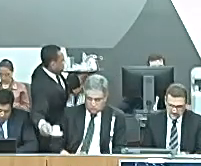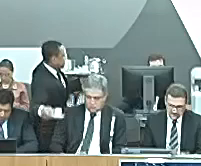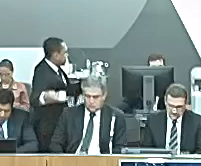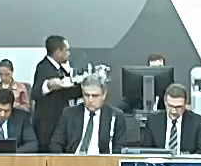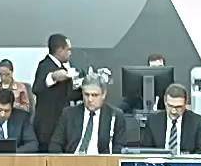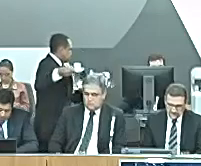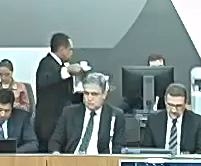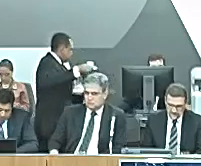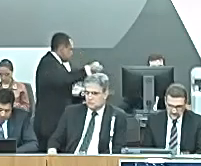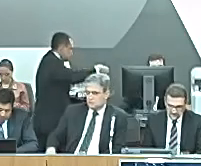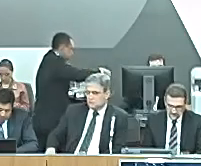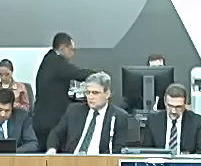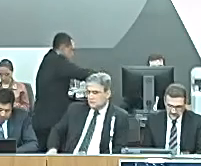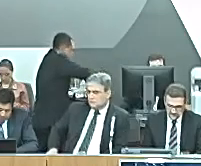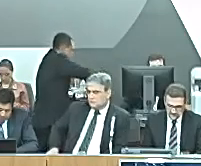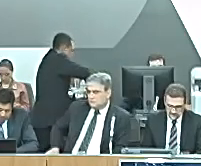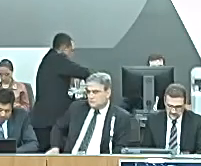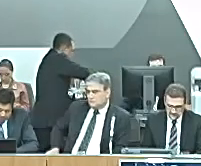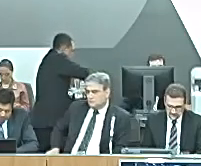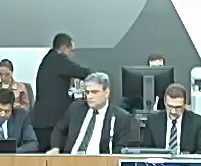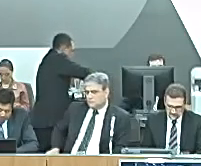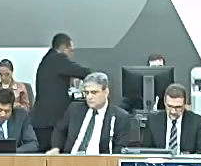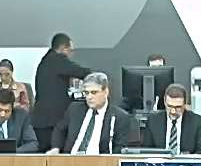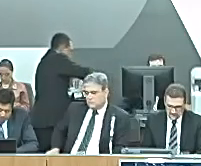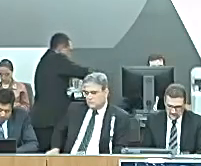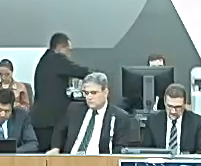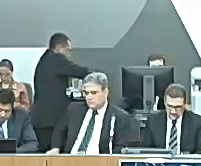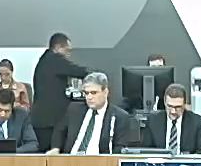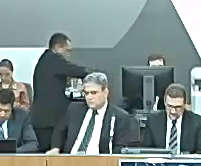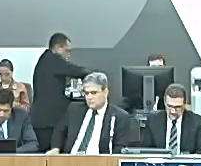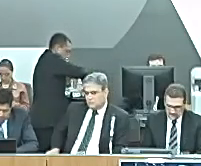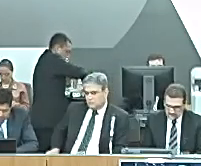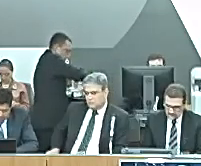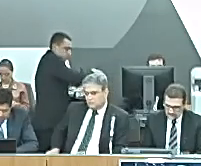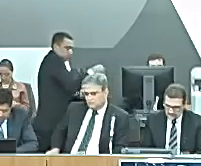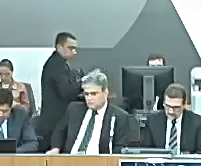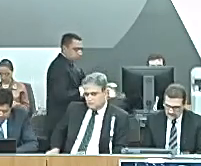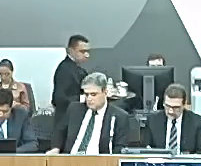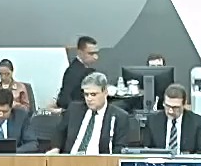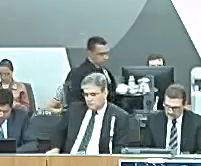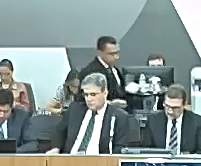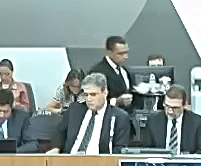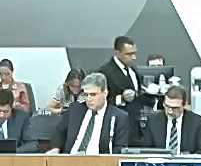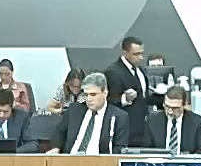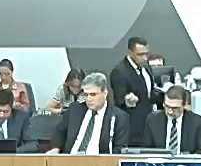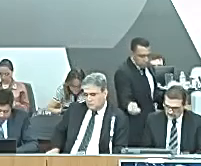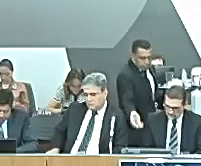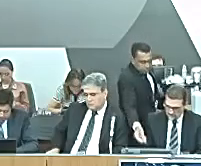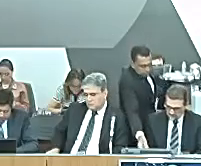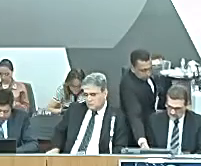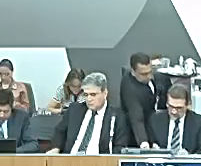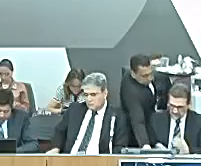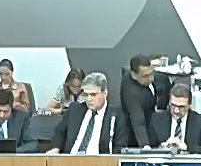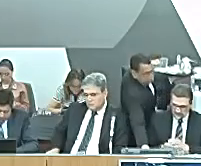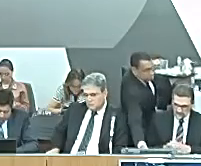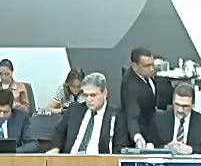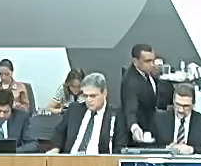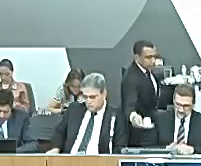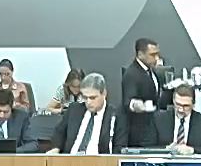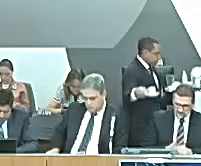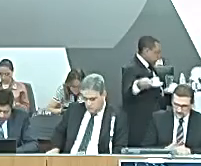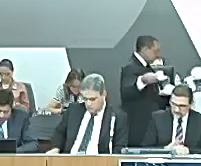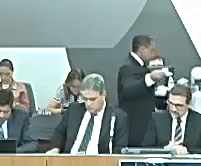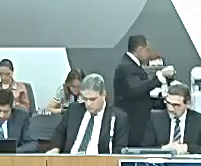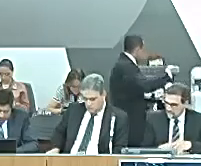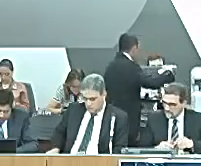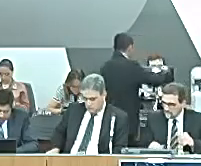poder público para o sistema penitenciário que precisa dessa lei orgânica que precisa de uma valorização é muito